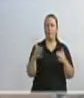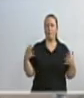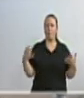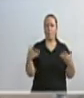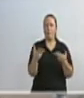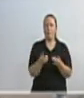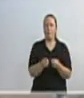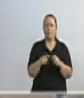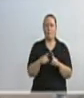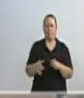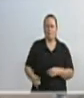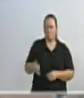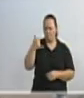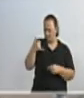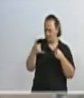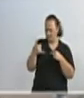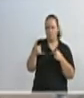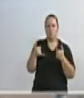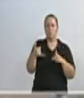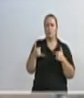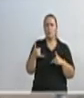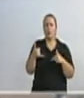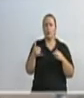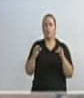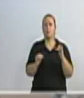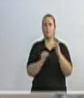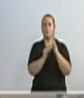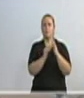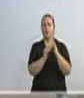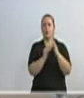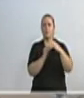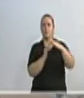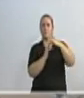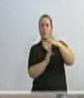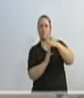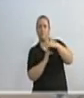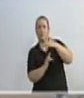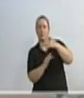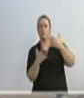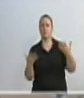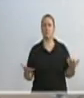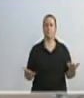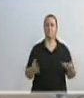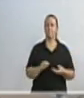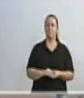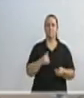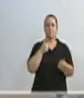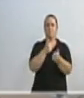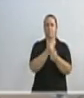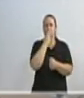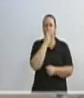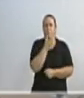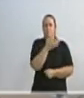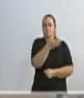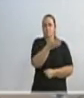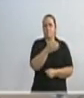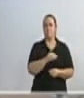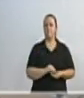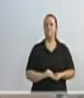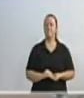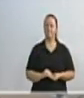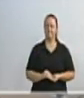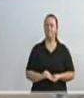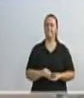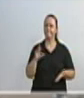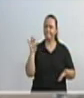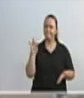ter uma internet no telefone, no canto da Fortaleza, que é aqui, a 10 minutos do centro. Então eu peço que realmente